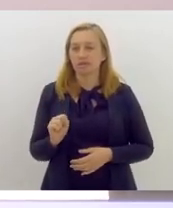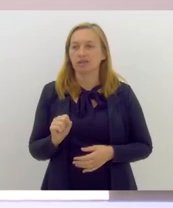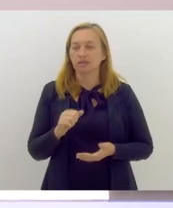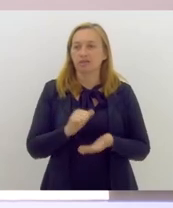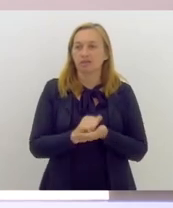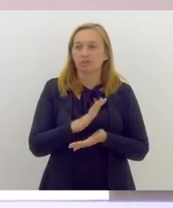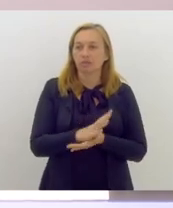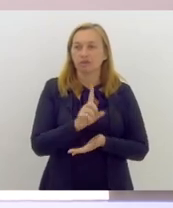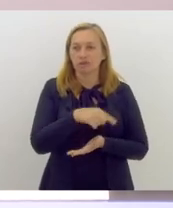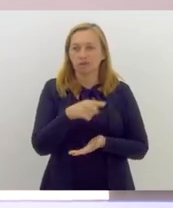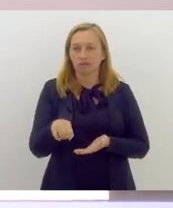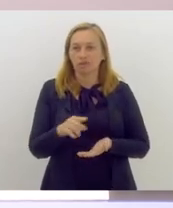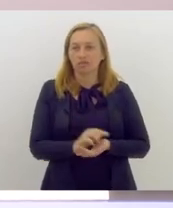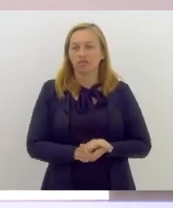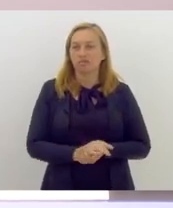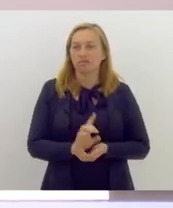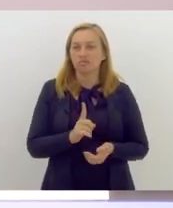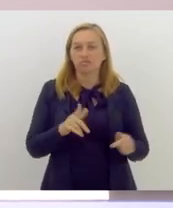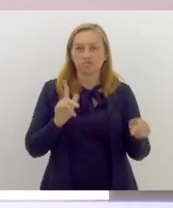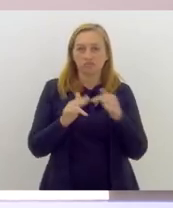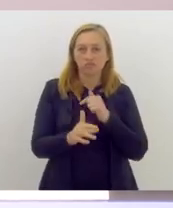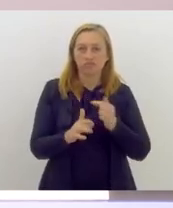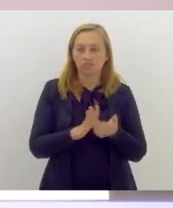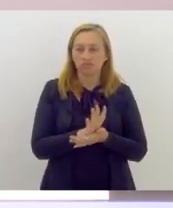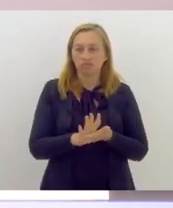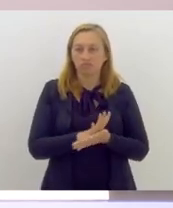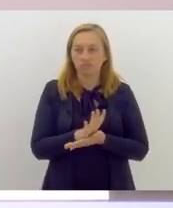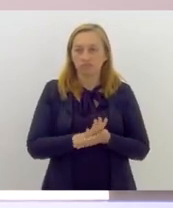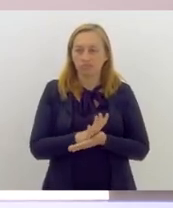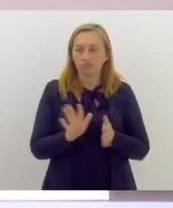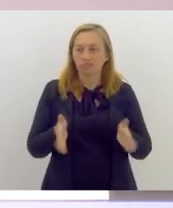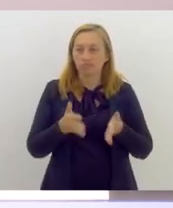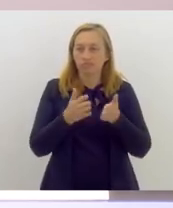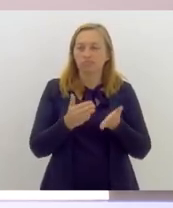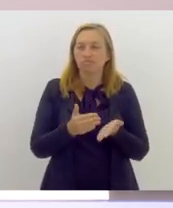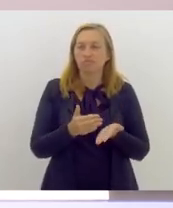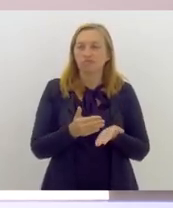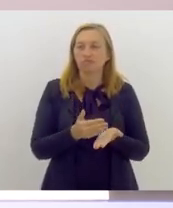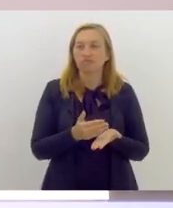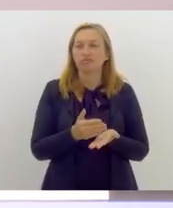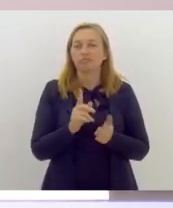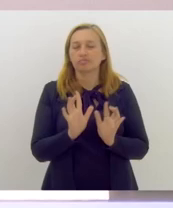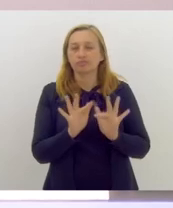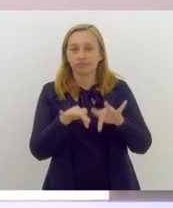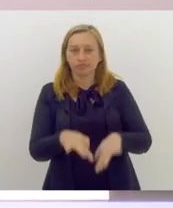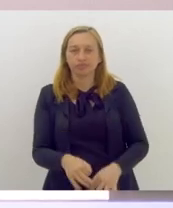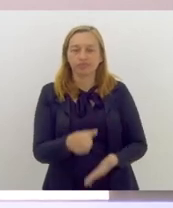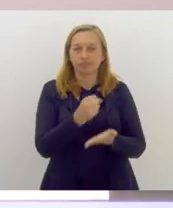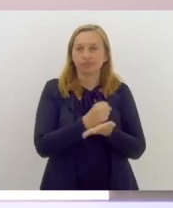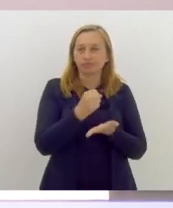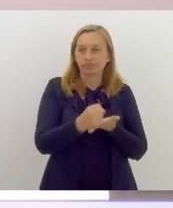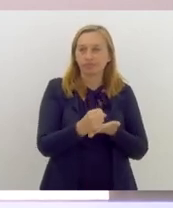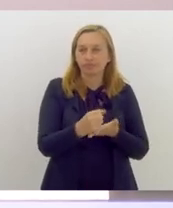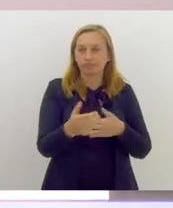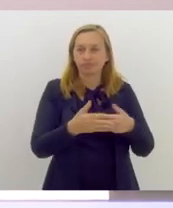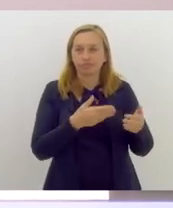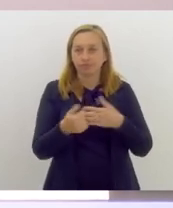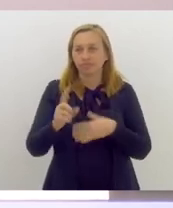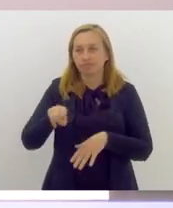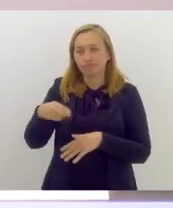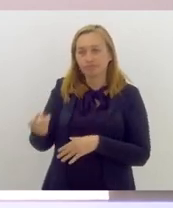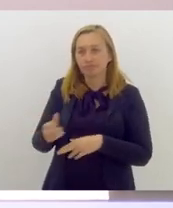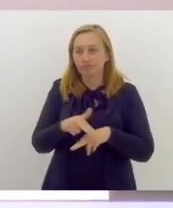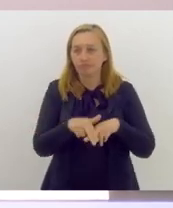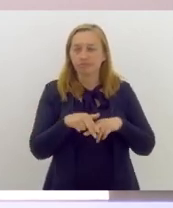multa suspensa porém não há entendimento de iniciar o procedimentos de encerramento do contrato por qualquer outra razão